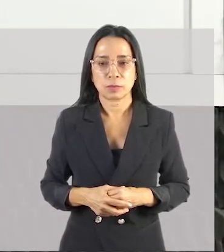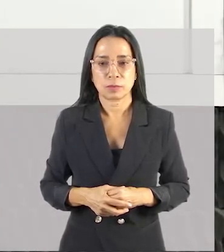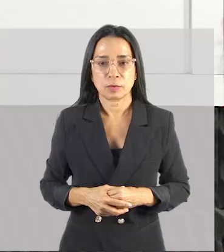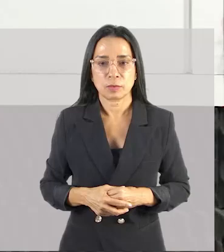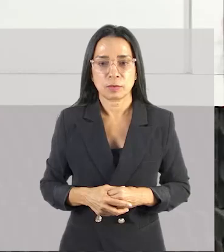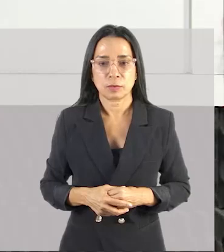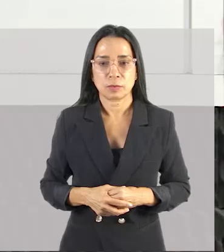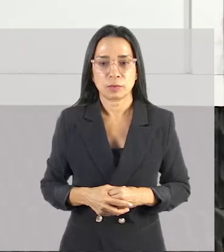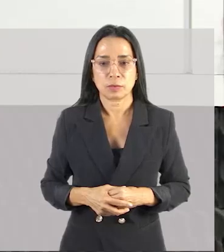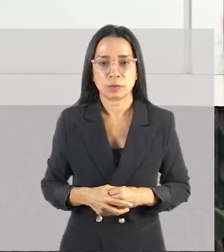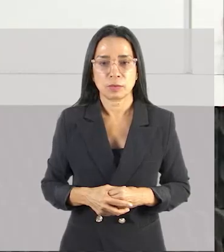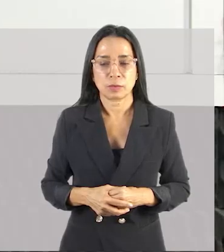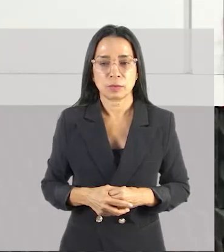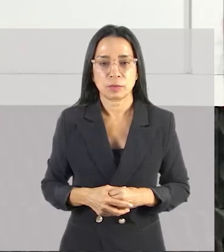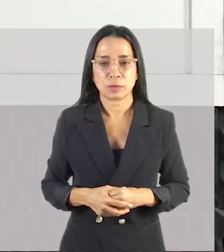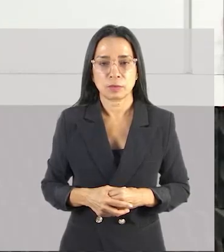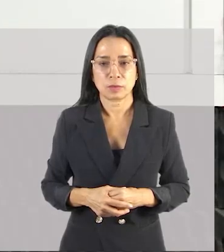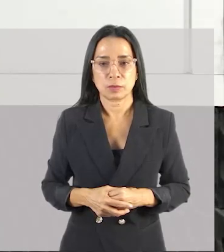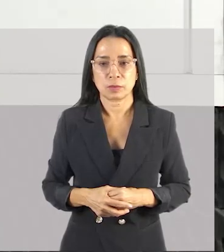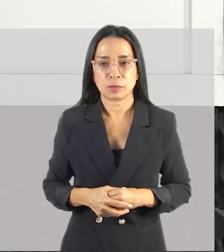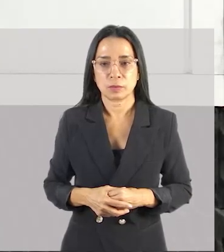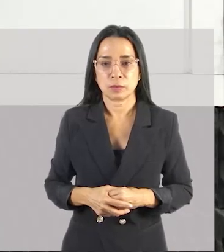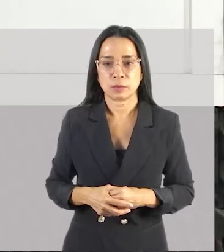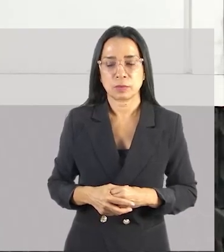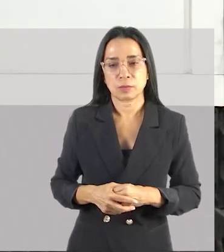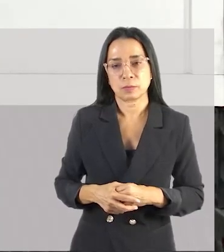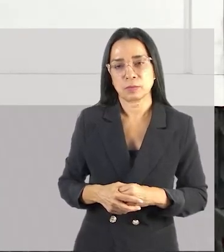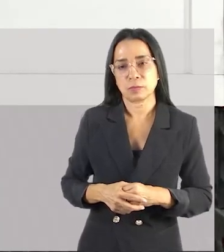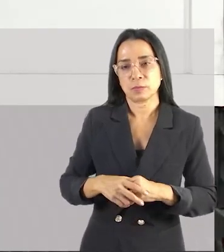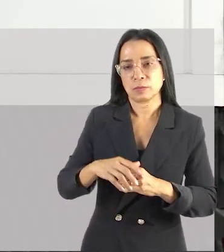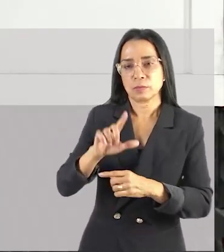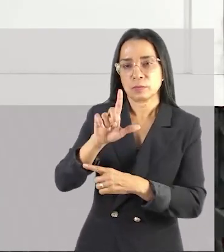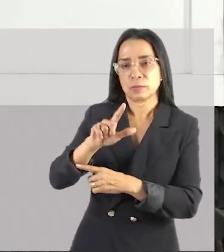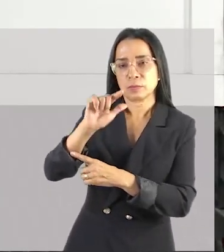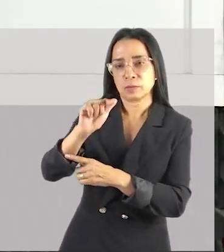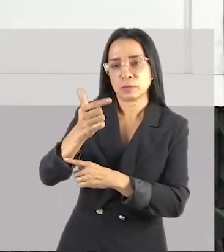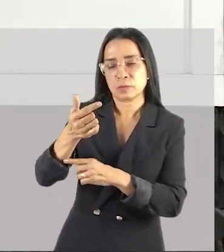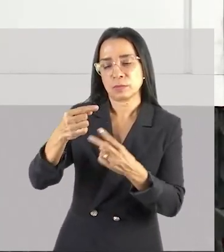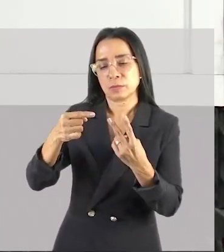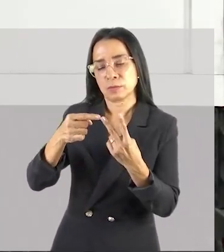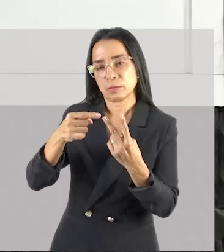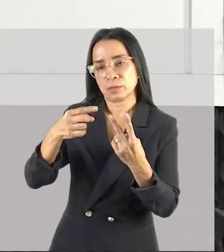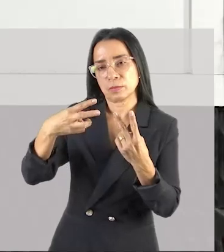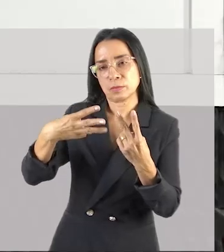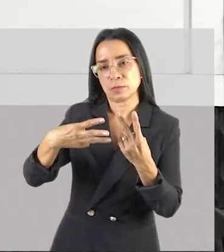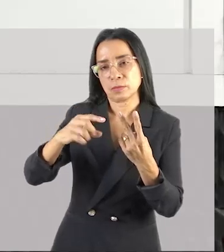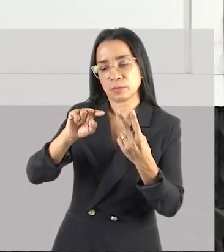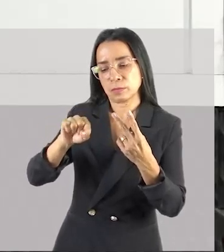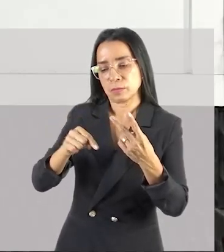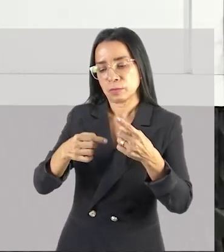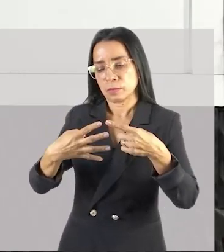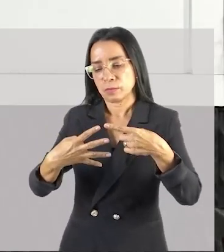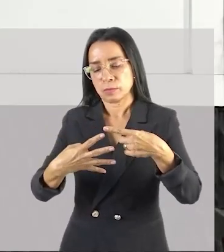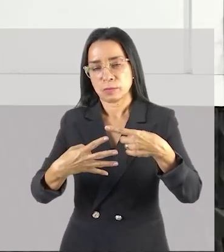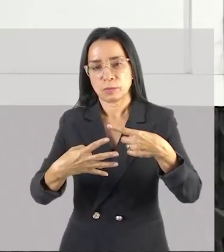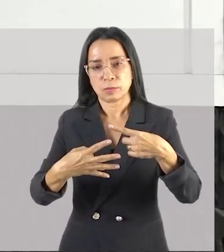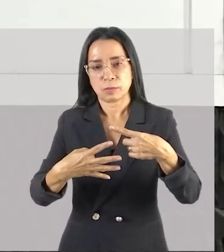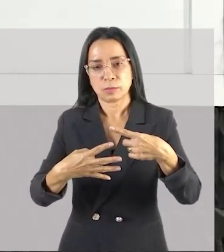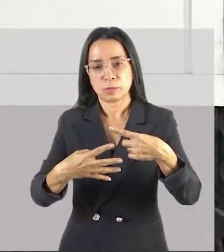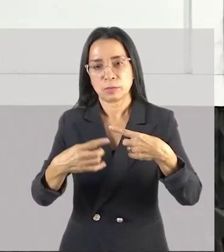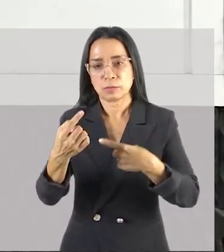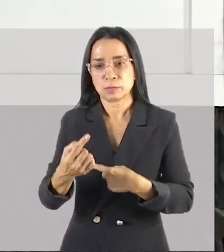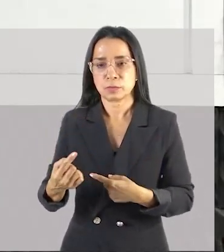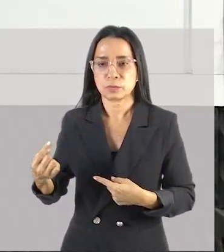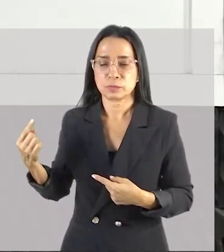turma. L ao quadrado, raiz de 3 sobre 4, tá? Notem bem essa fórmula, já está aqui, ó, da